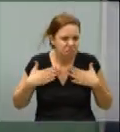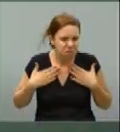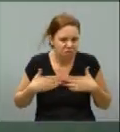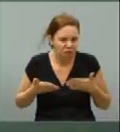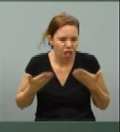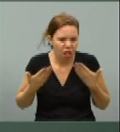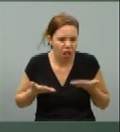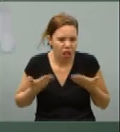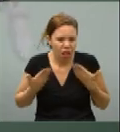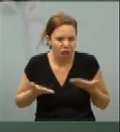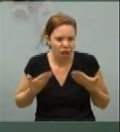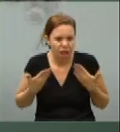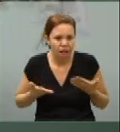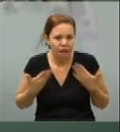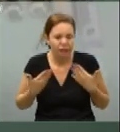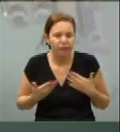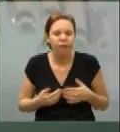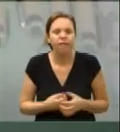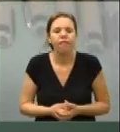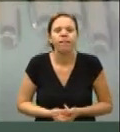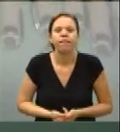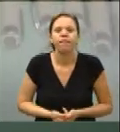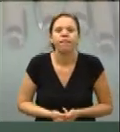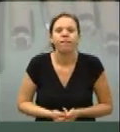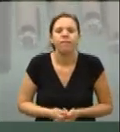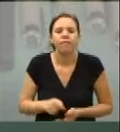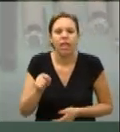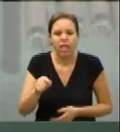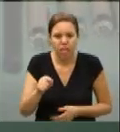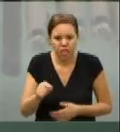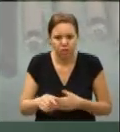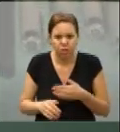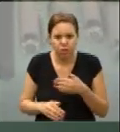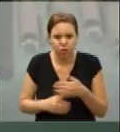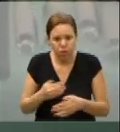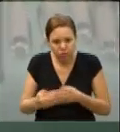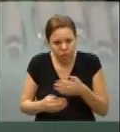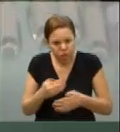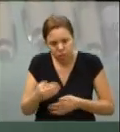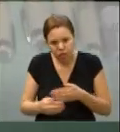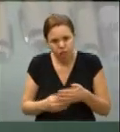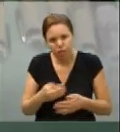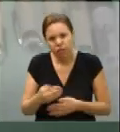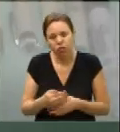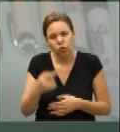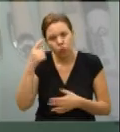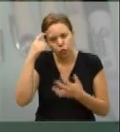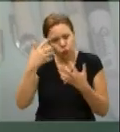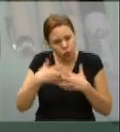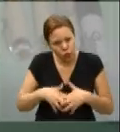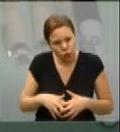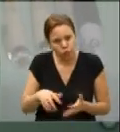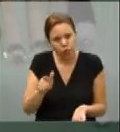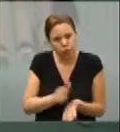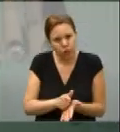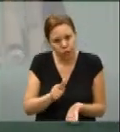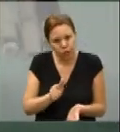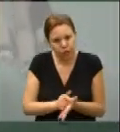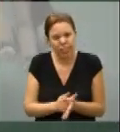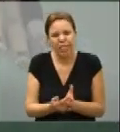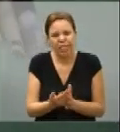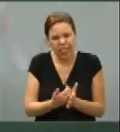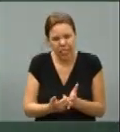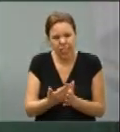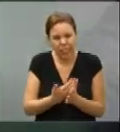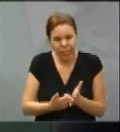Isso, Aqui a gente... Nesse processo, é um processo de raciocínio em cima do papel. Então você rabisca